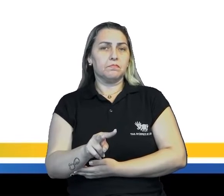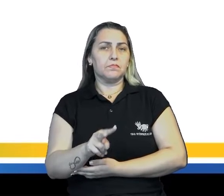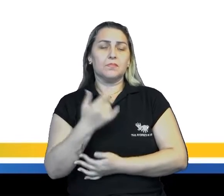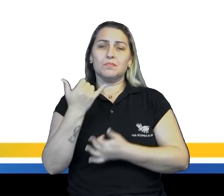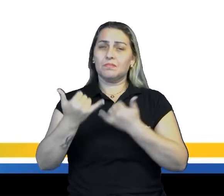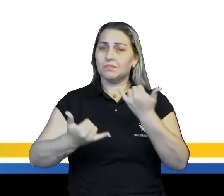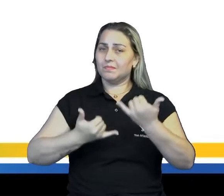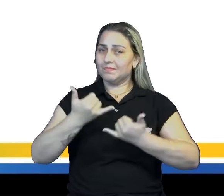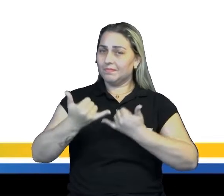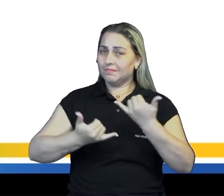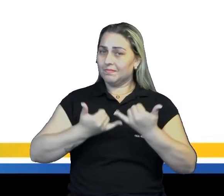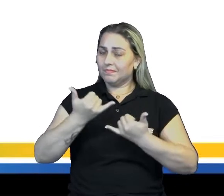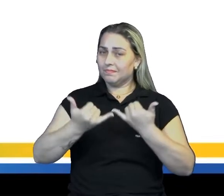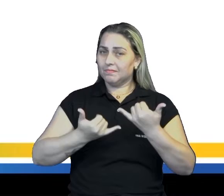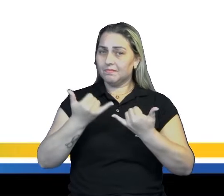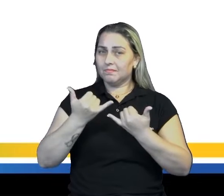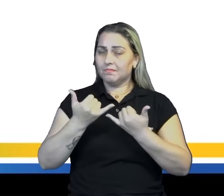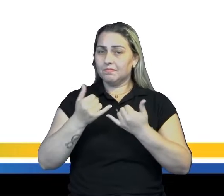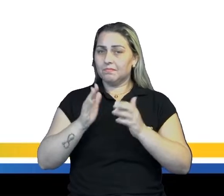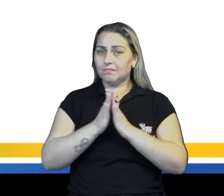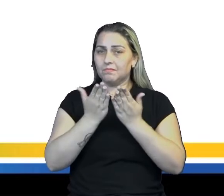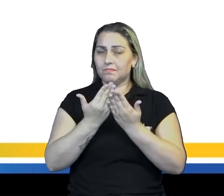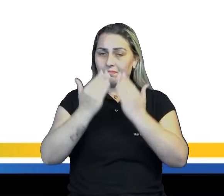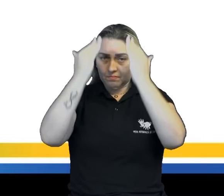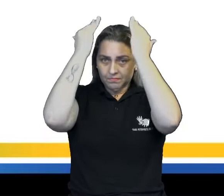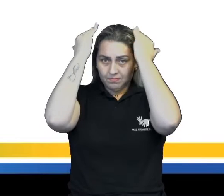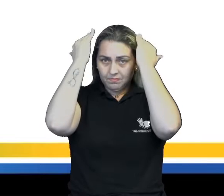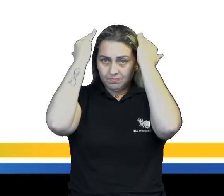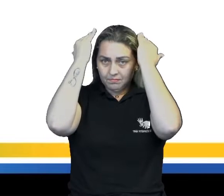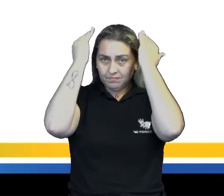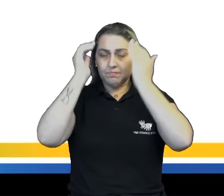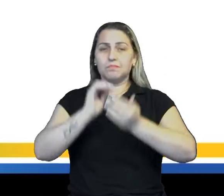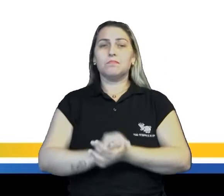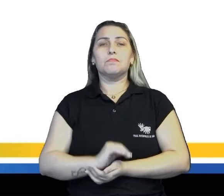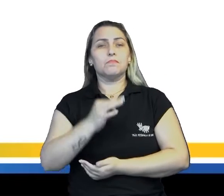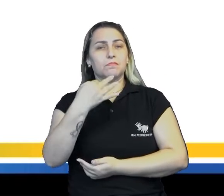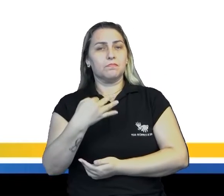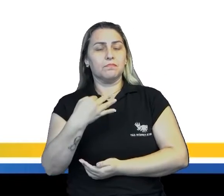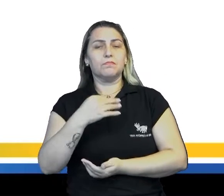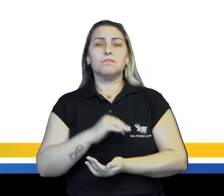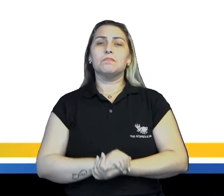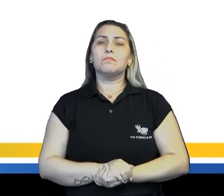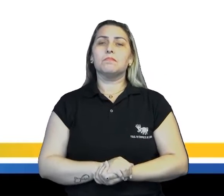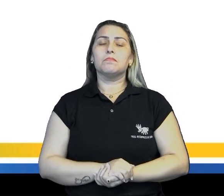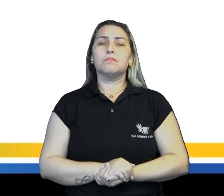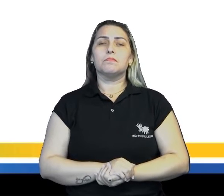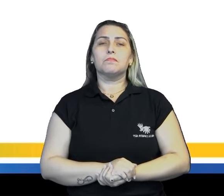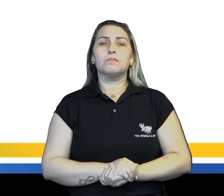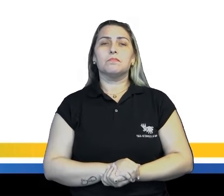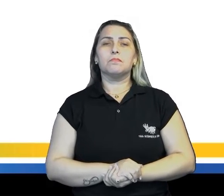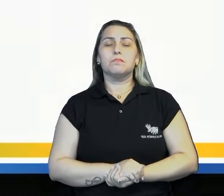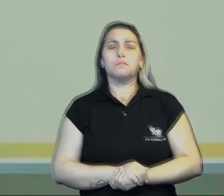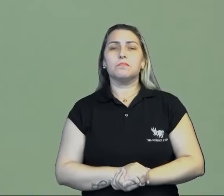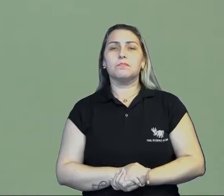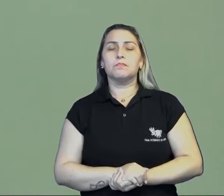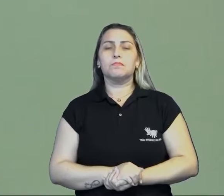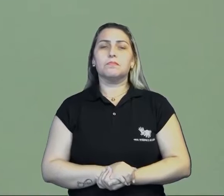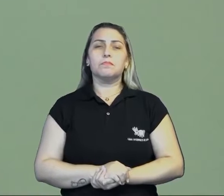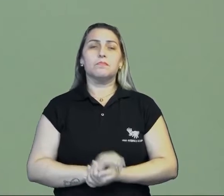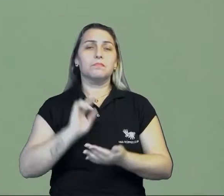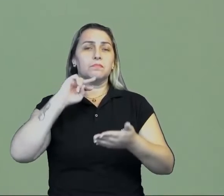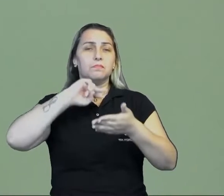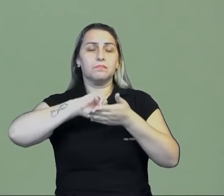de brincadeira, né? Colocou o livro ali na cabeça, certo? Então, pessoal,